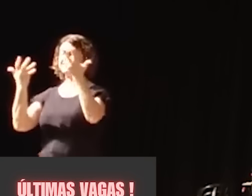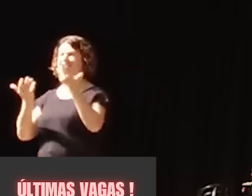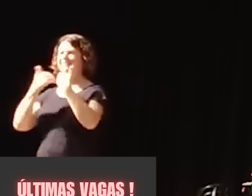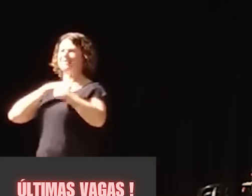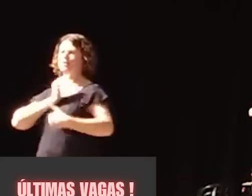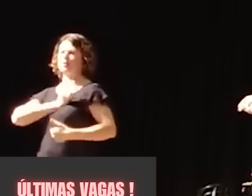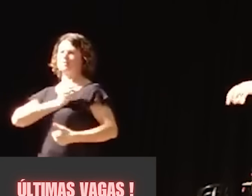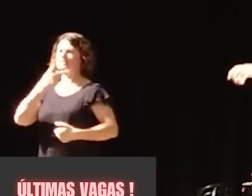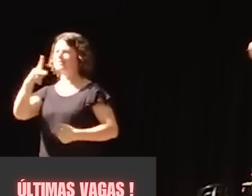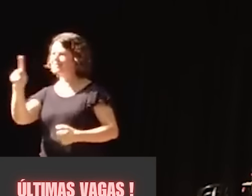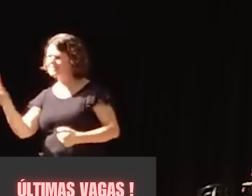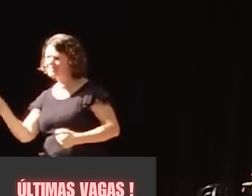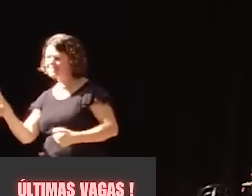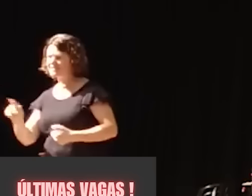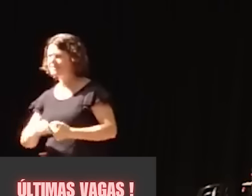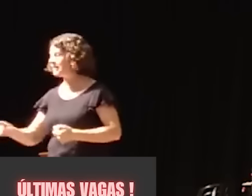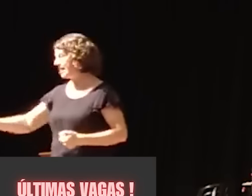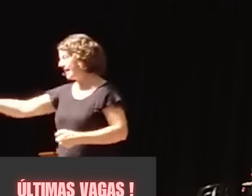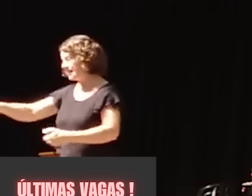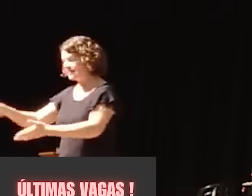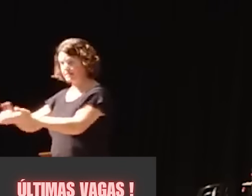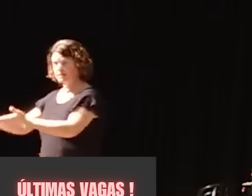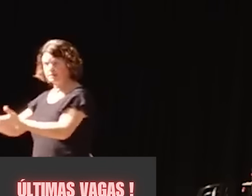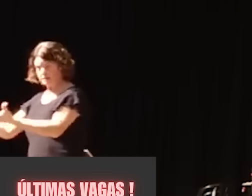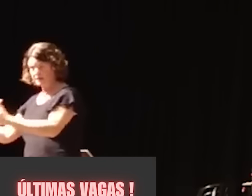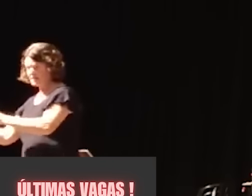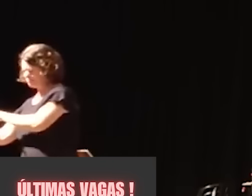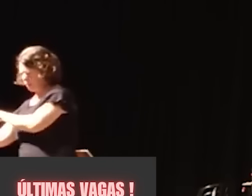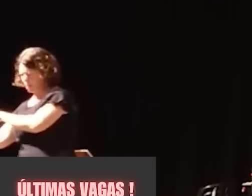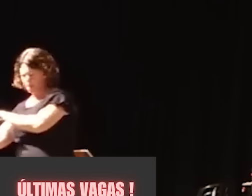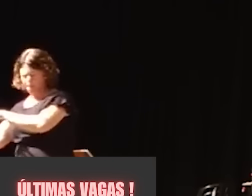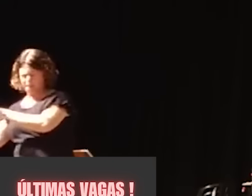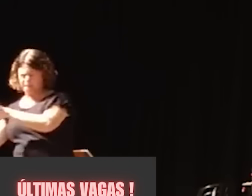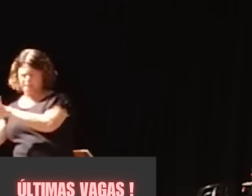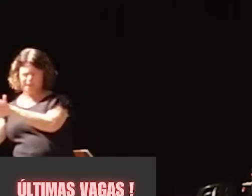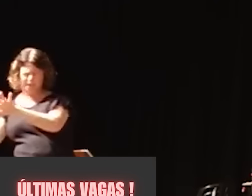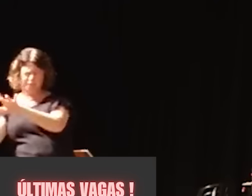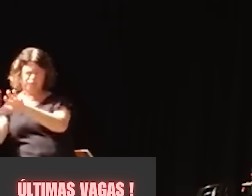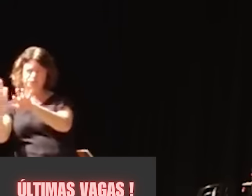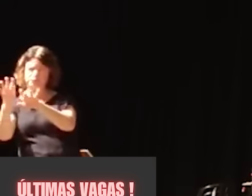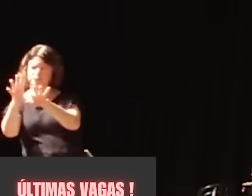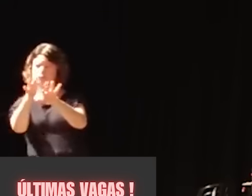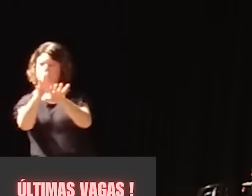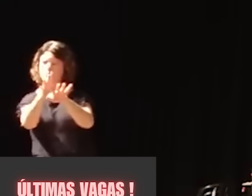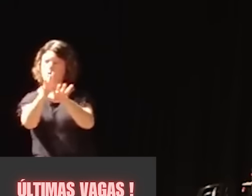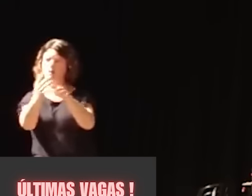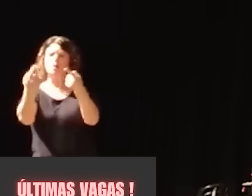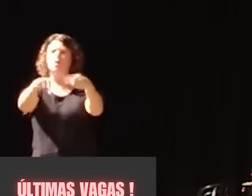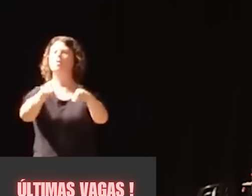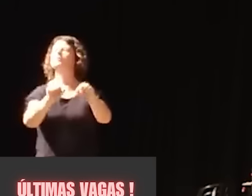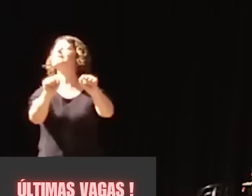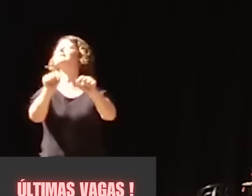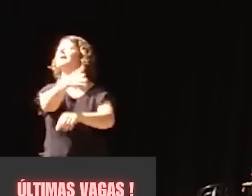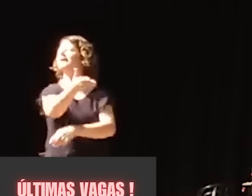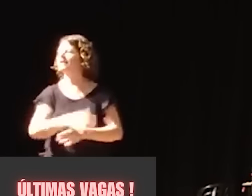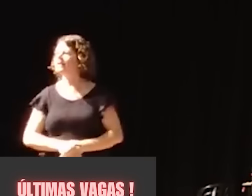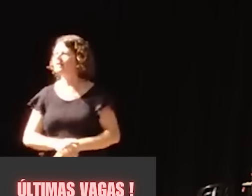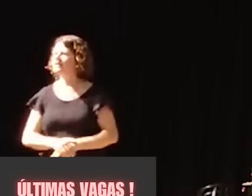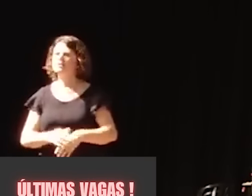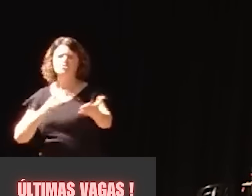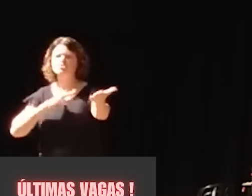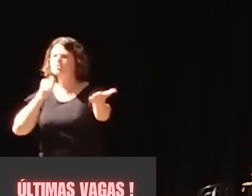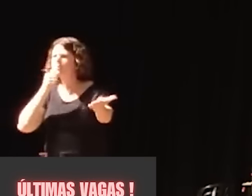fazem isso eles eles vão lutar contra que eles eles vão destruir contra quem as crianças e os velhos que ficam para trás Sabe aquele